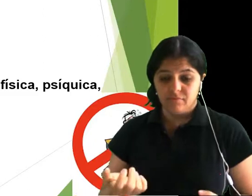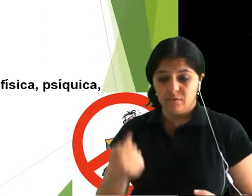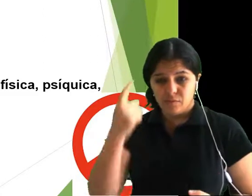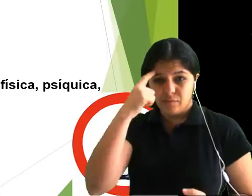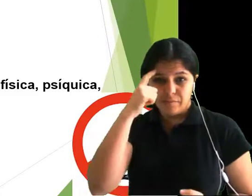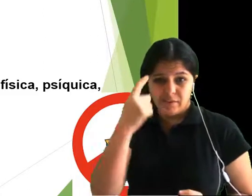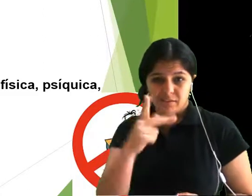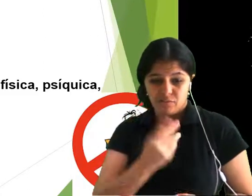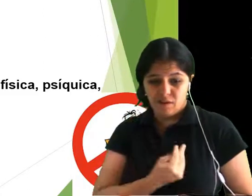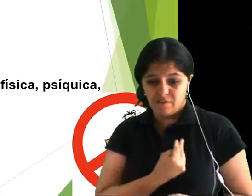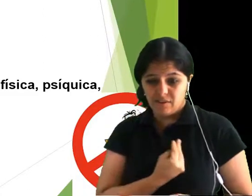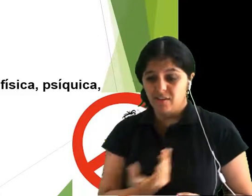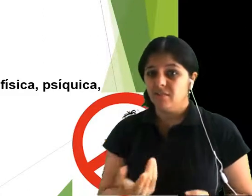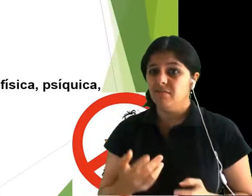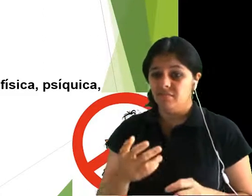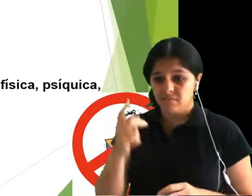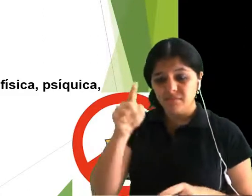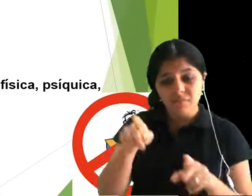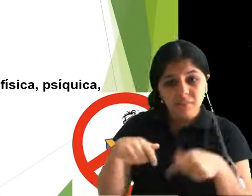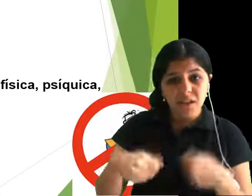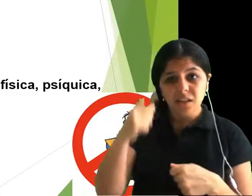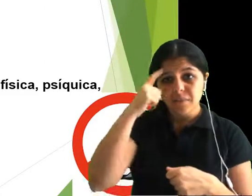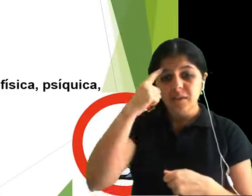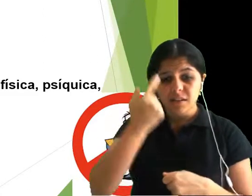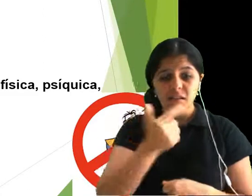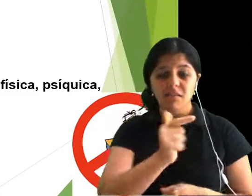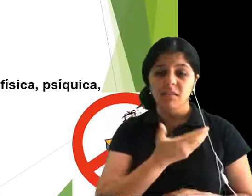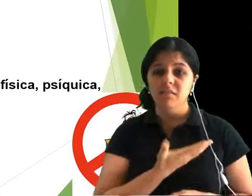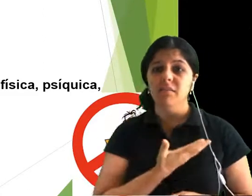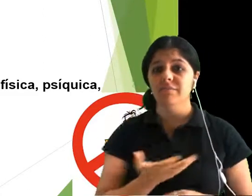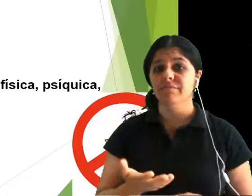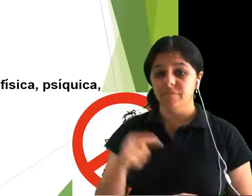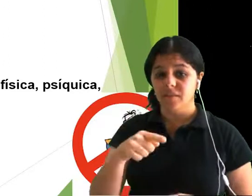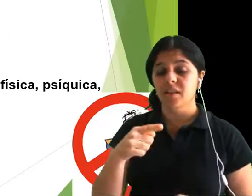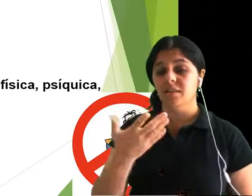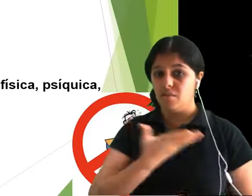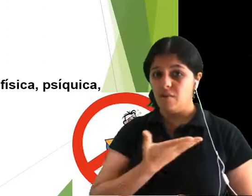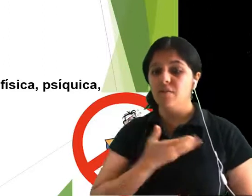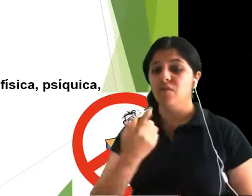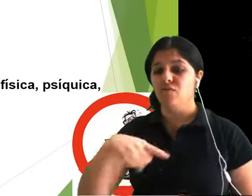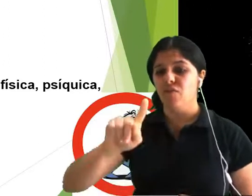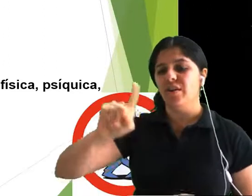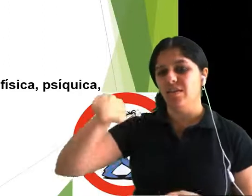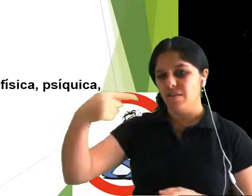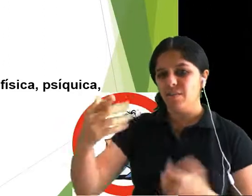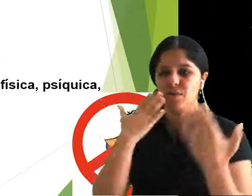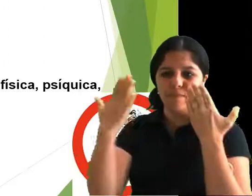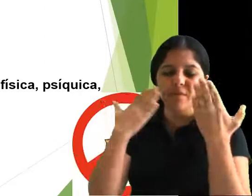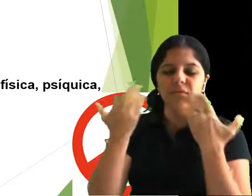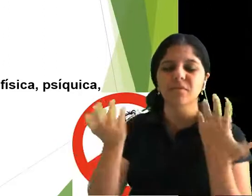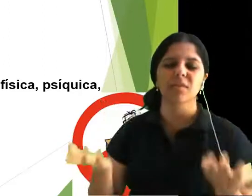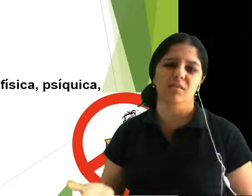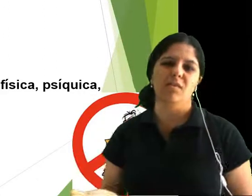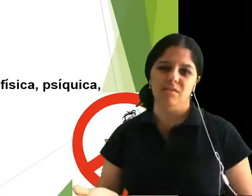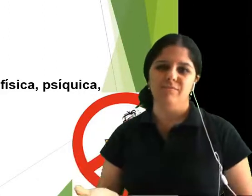menos pela dos outros. Então, assim, depois se afastou, foi no psicólogo, aí descobriu que estava com problemas pessoais, tal, e por isso achava